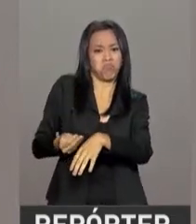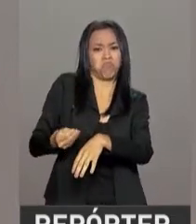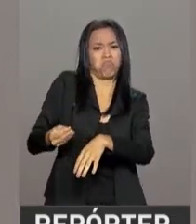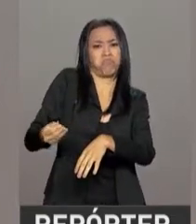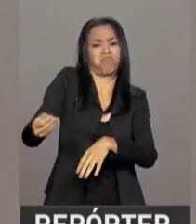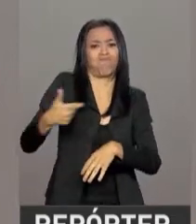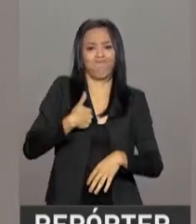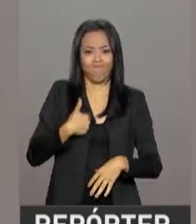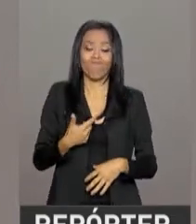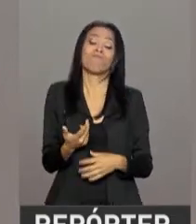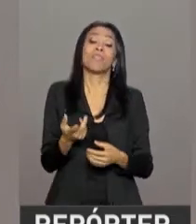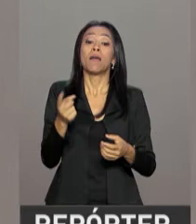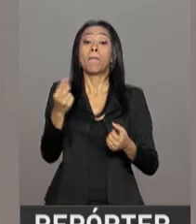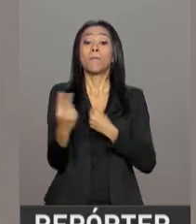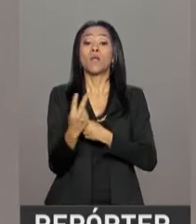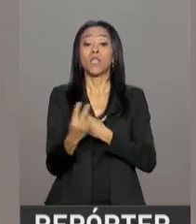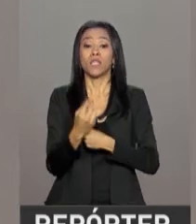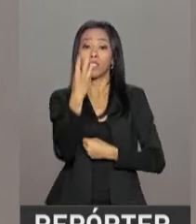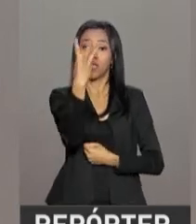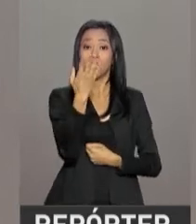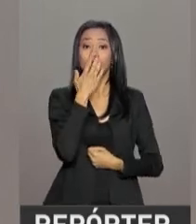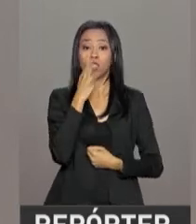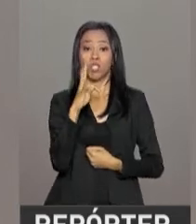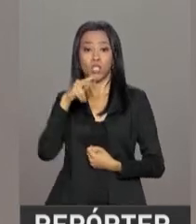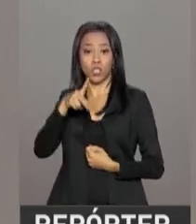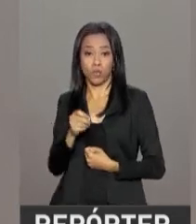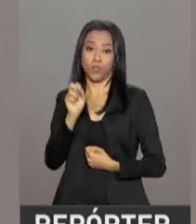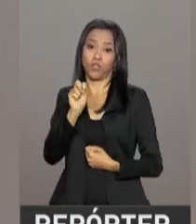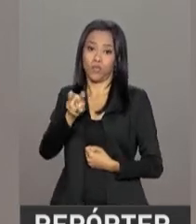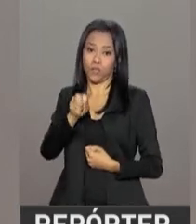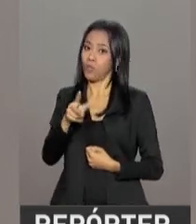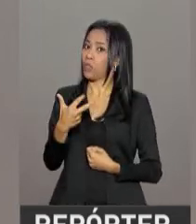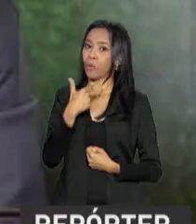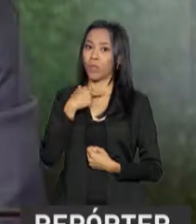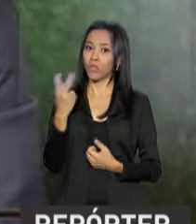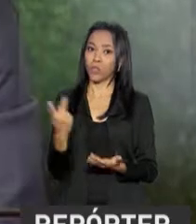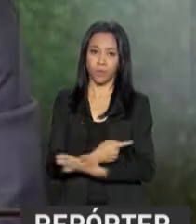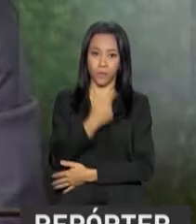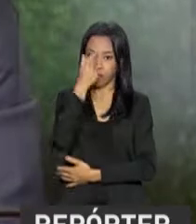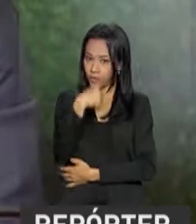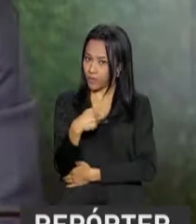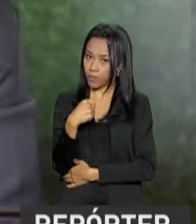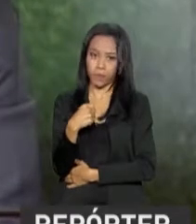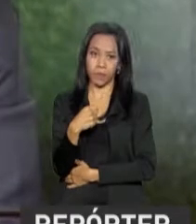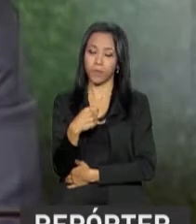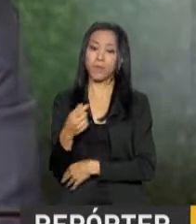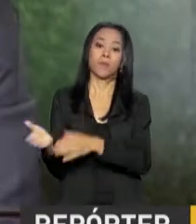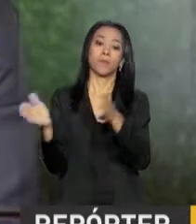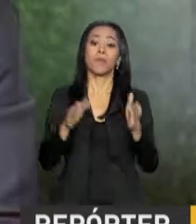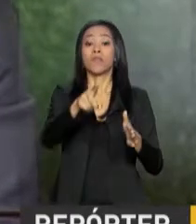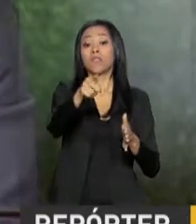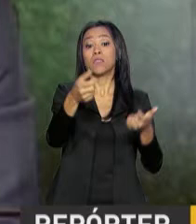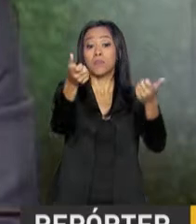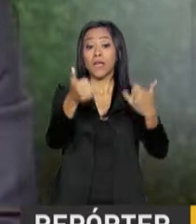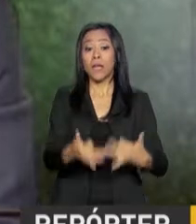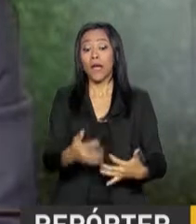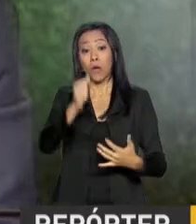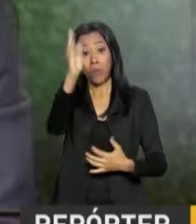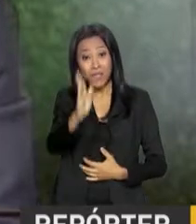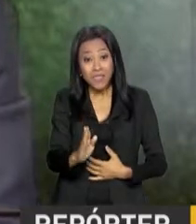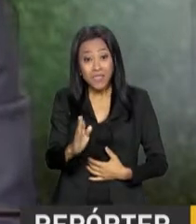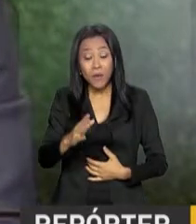contra os três tipos de vírus mais comuns e não pode causar a gripe é preciso levar em conta que o brasil é o país que mais